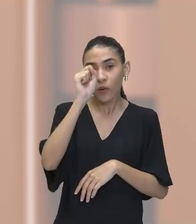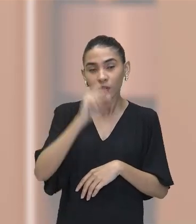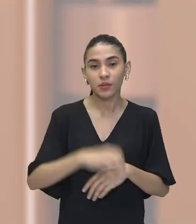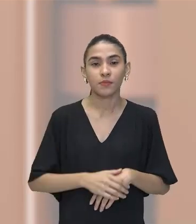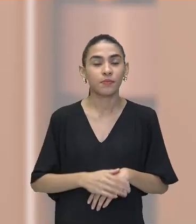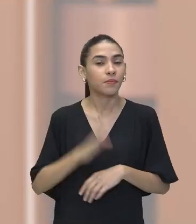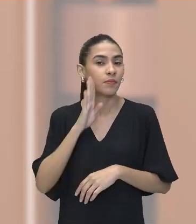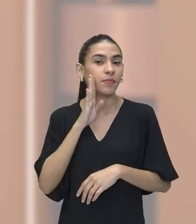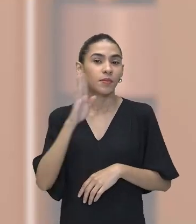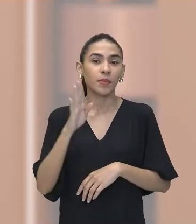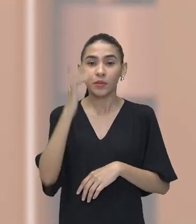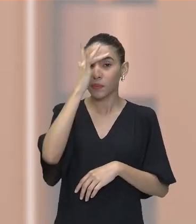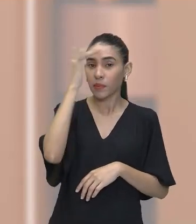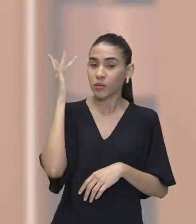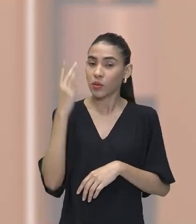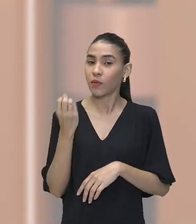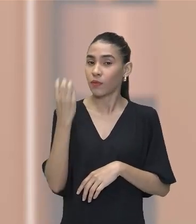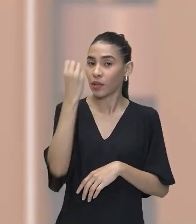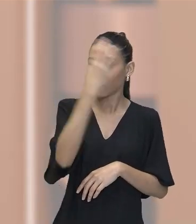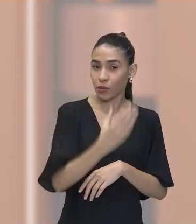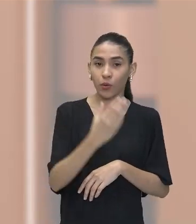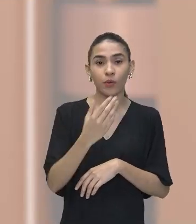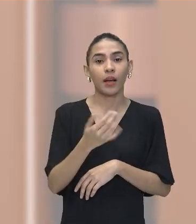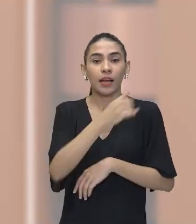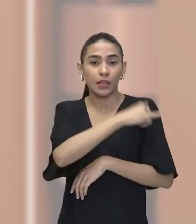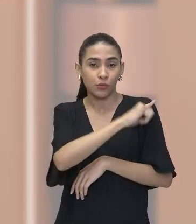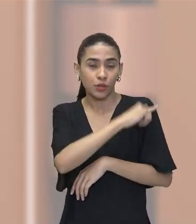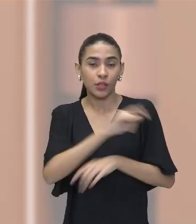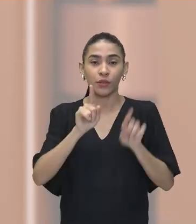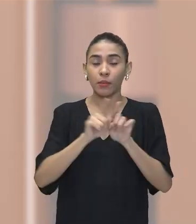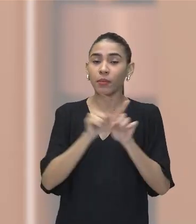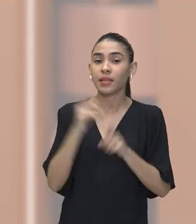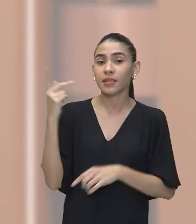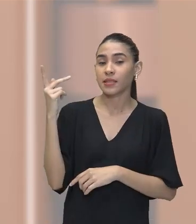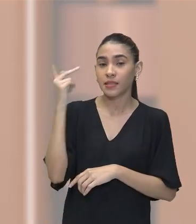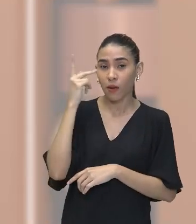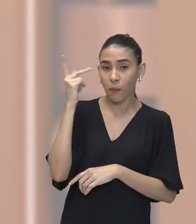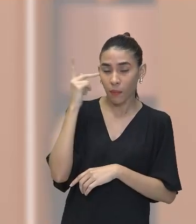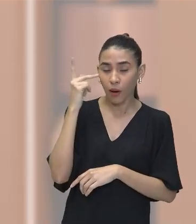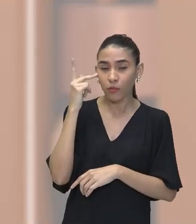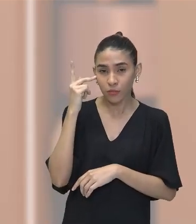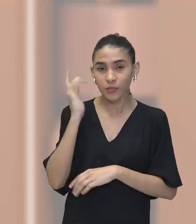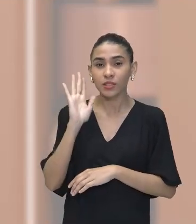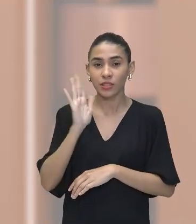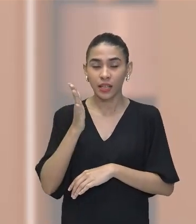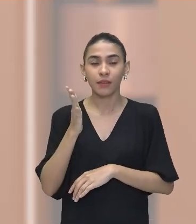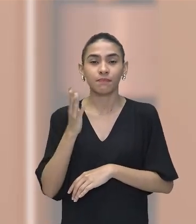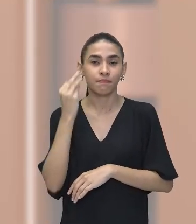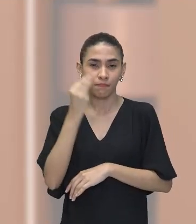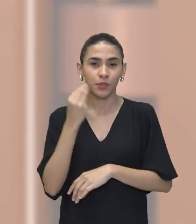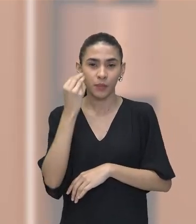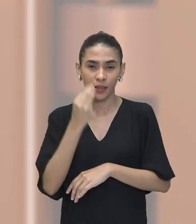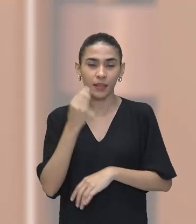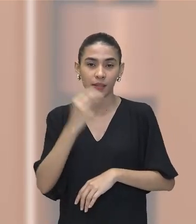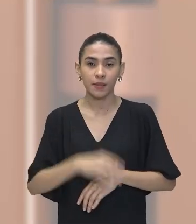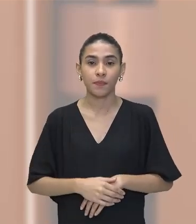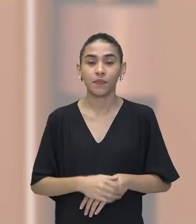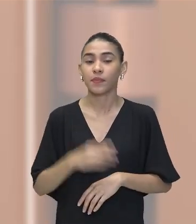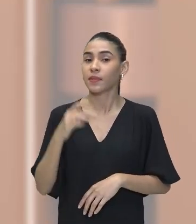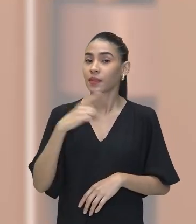ali quem viajou já entre Rio de Janeiro e São Paulo, por exemplo, sabe exatamente do que eu estou falando. Então existem as cidades que